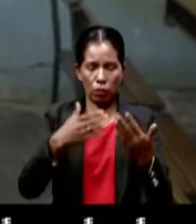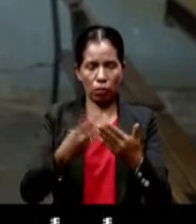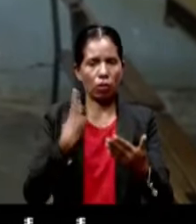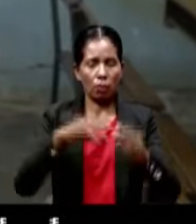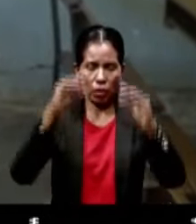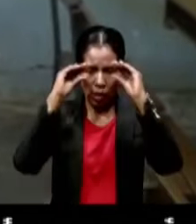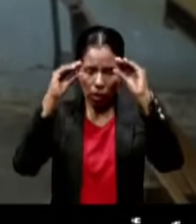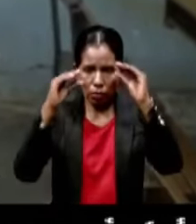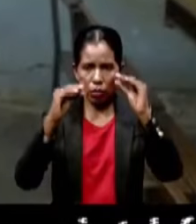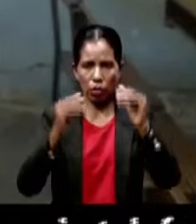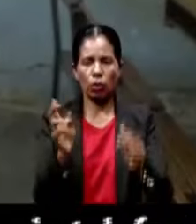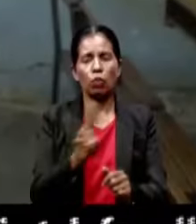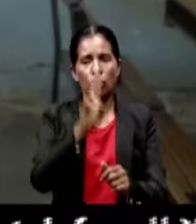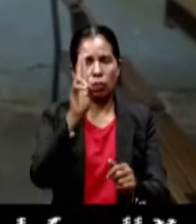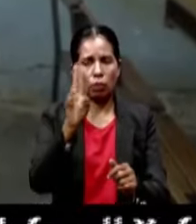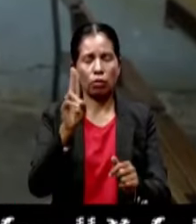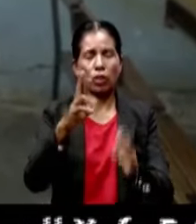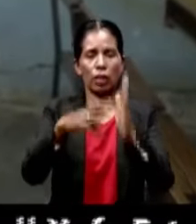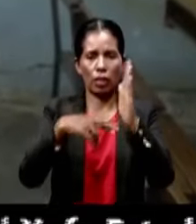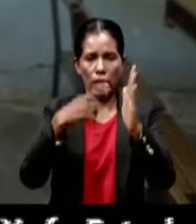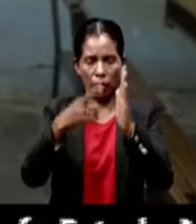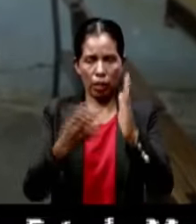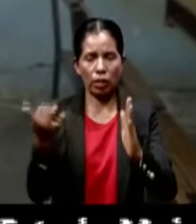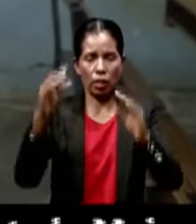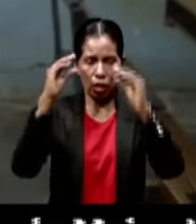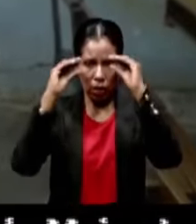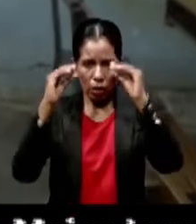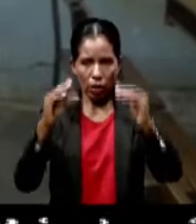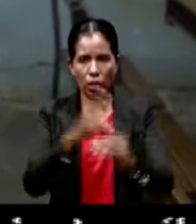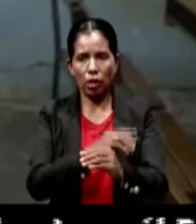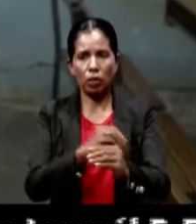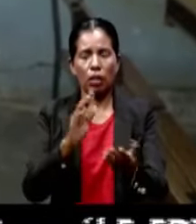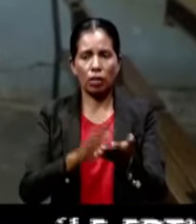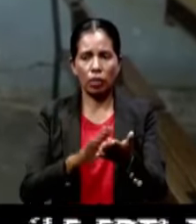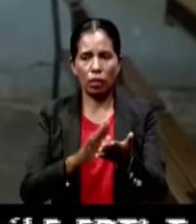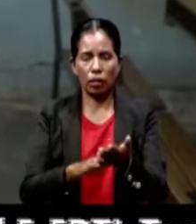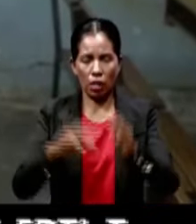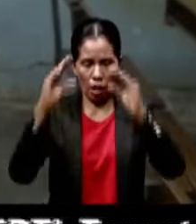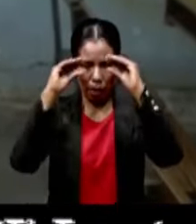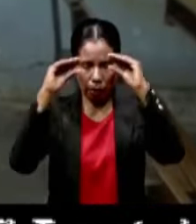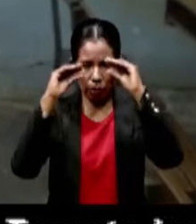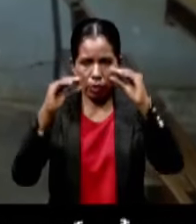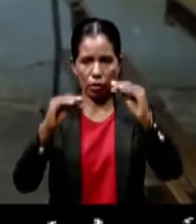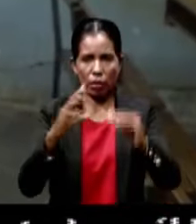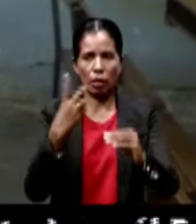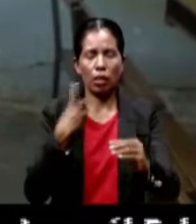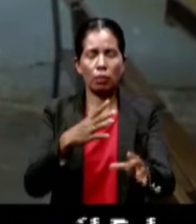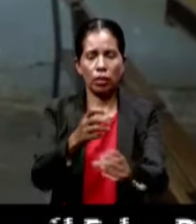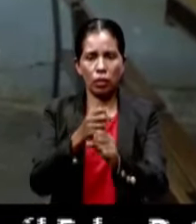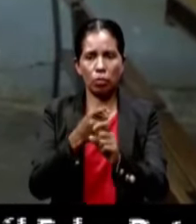ne usa metodo ne bema hanuri ne metodo hanse ensino ne aprendizaje ne metodo am simu